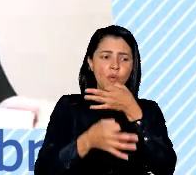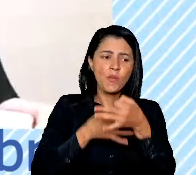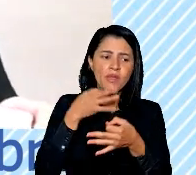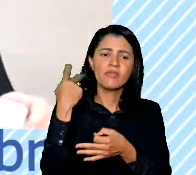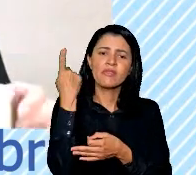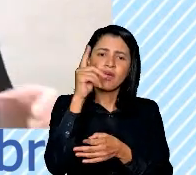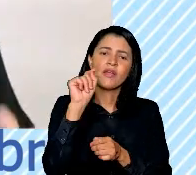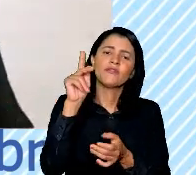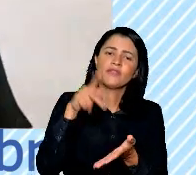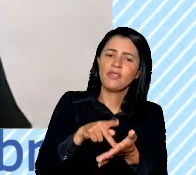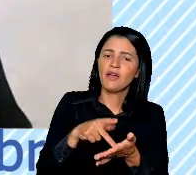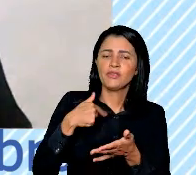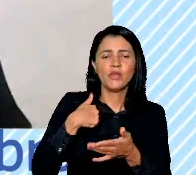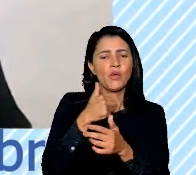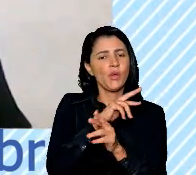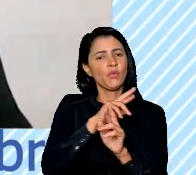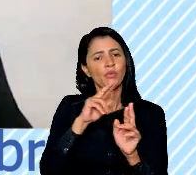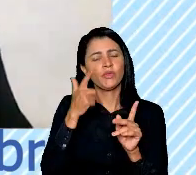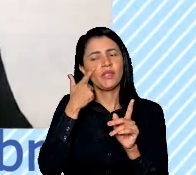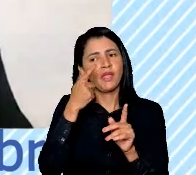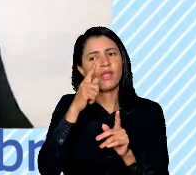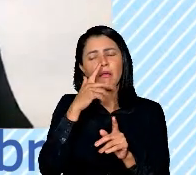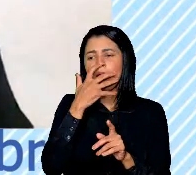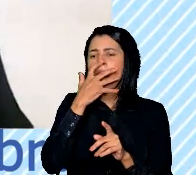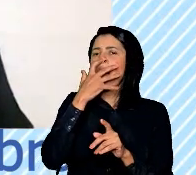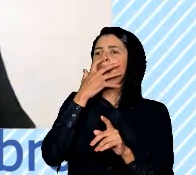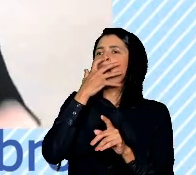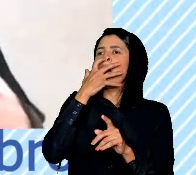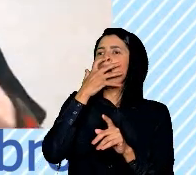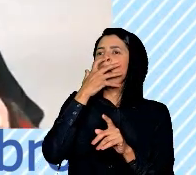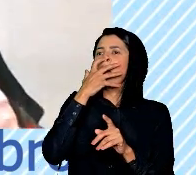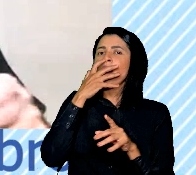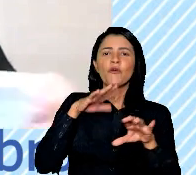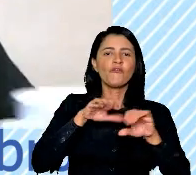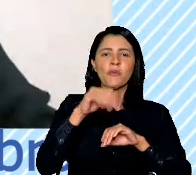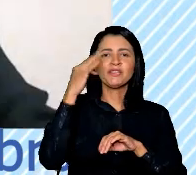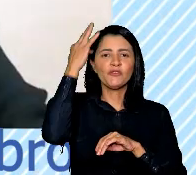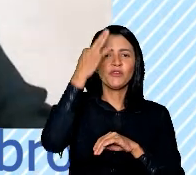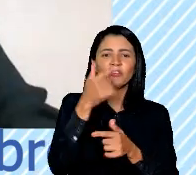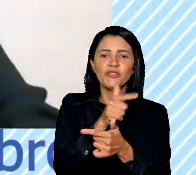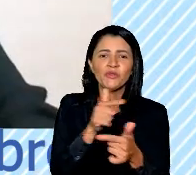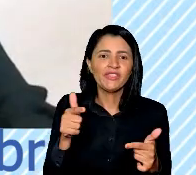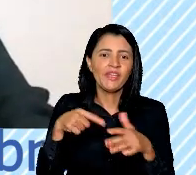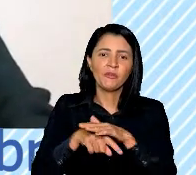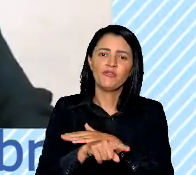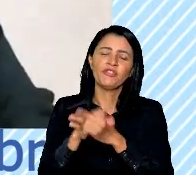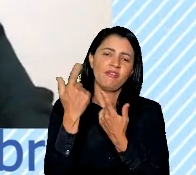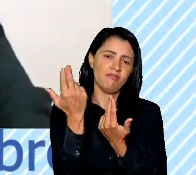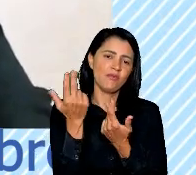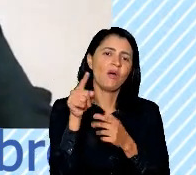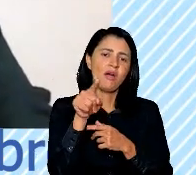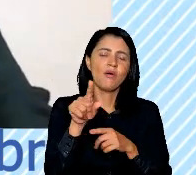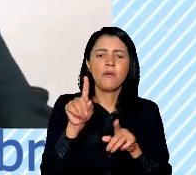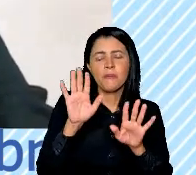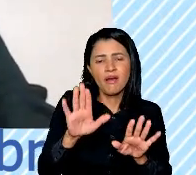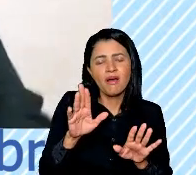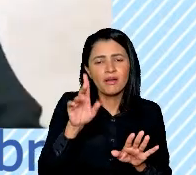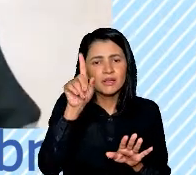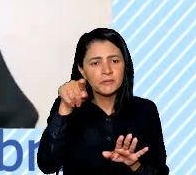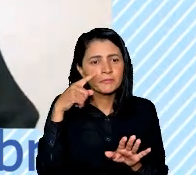eu, de fato, não tenho embora eu admire muito, eu não tenho uma formação filosófica assim tão aprofundada, mas essa questão